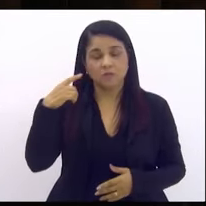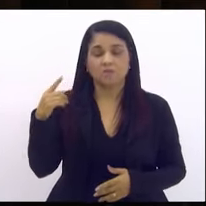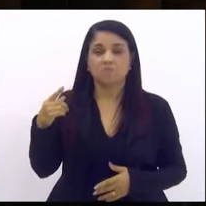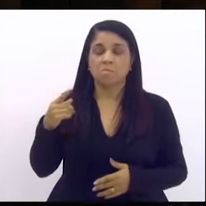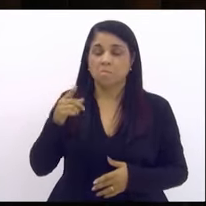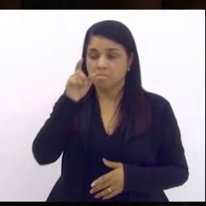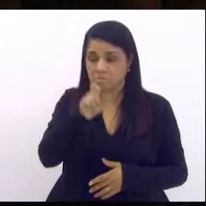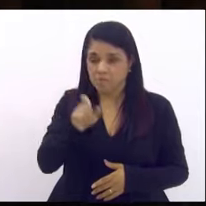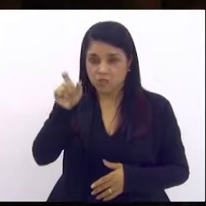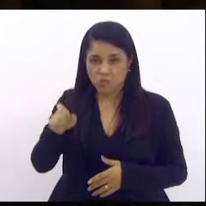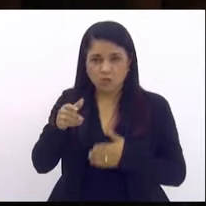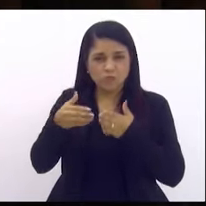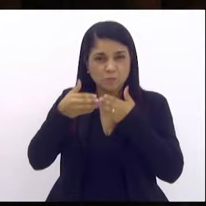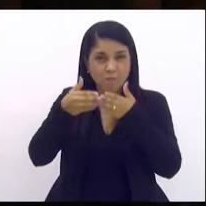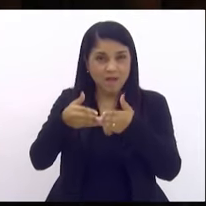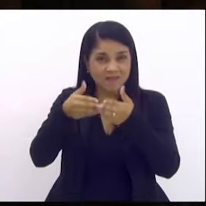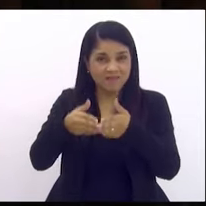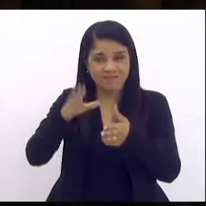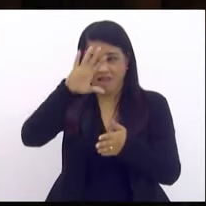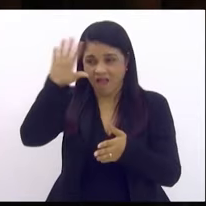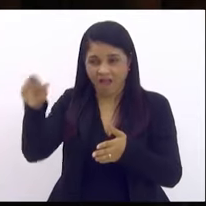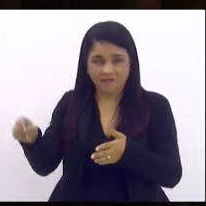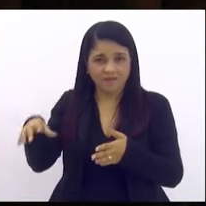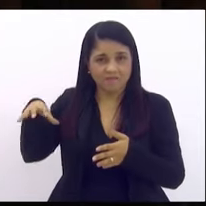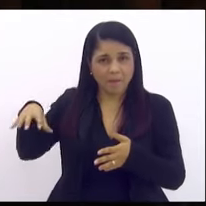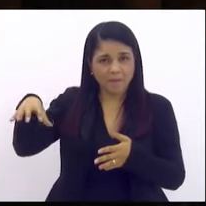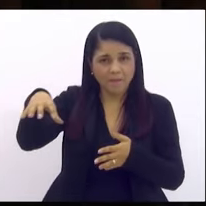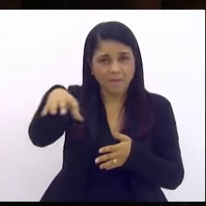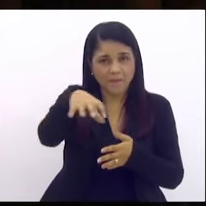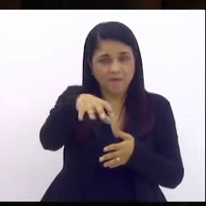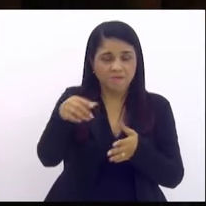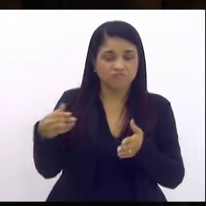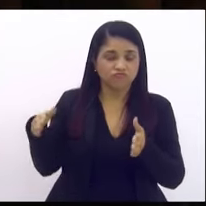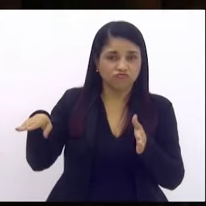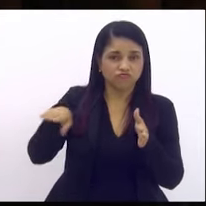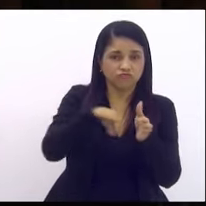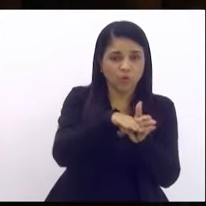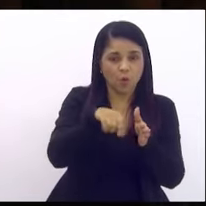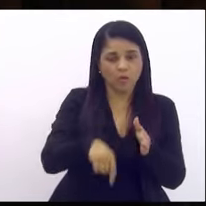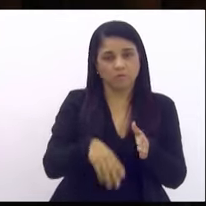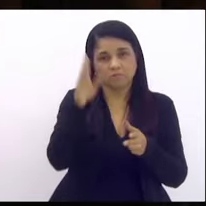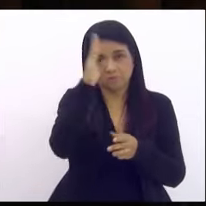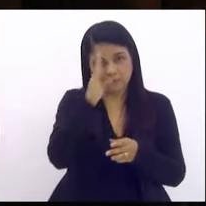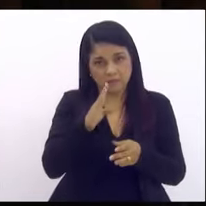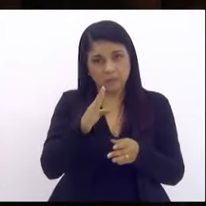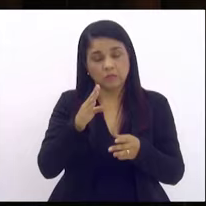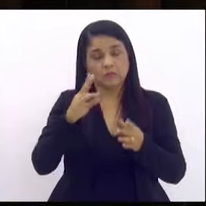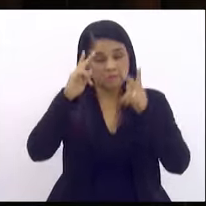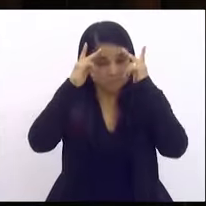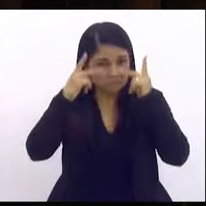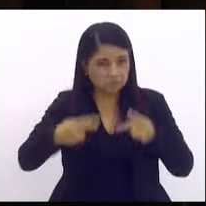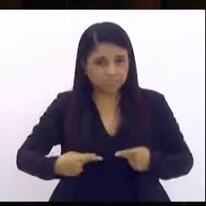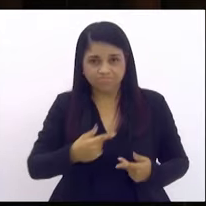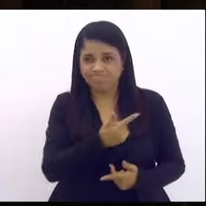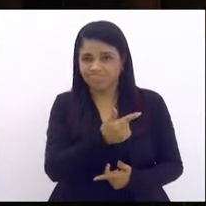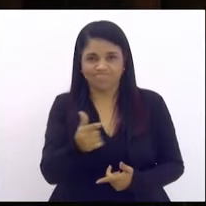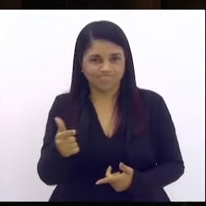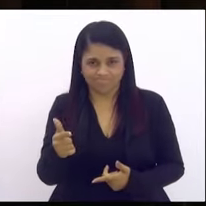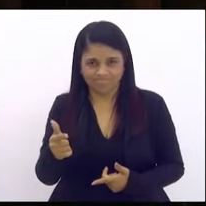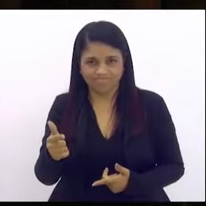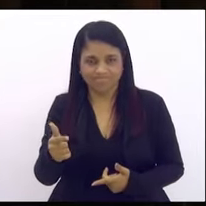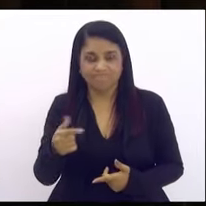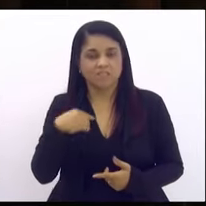diversos países da África e que foram desumanizados senhor deputado desumanizadas na sua